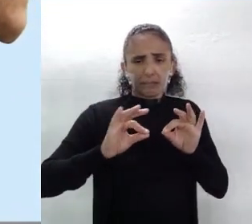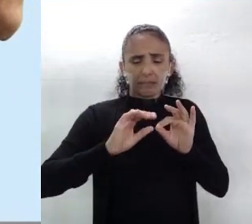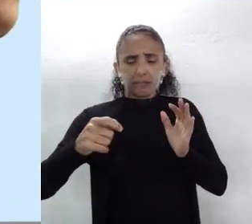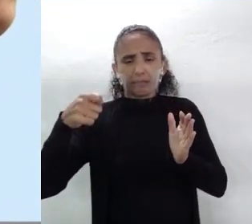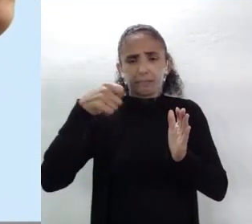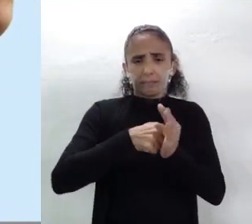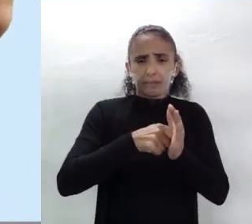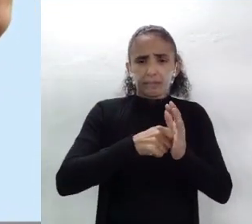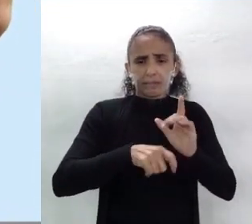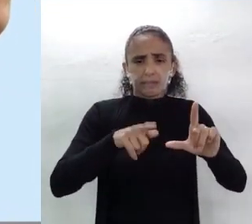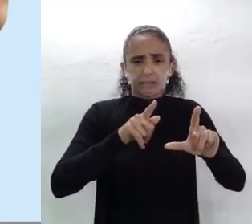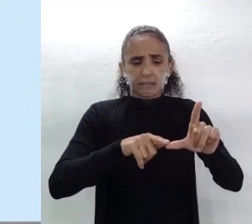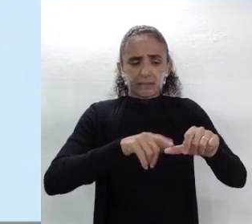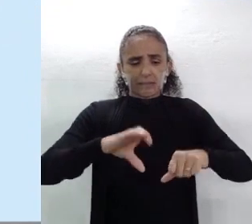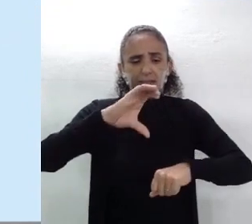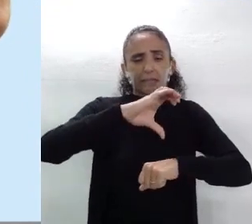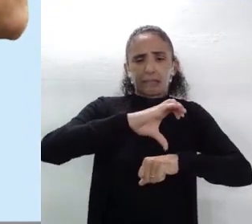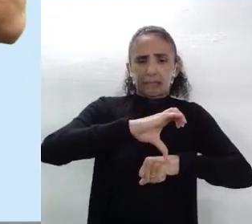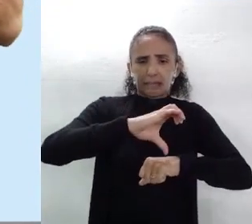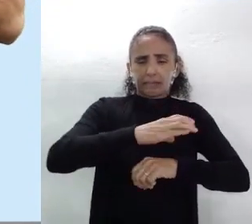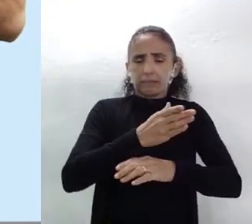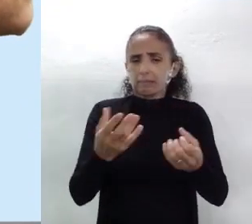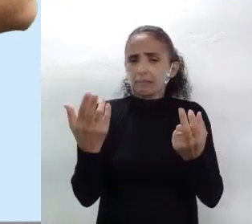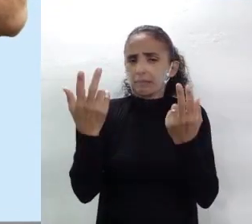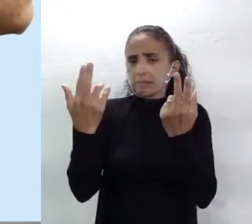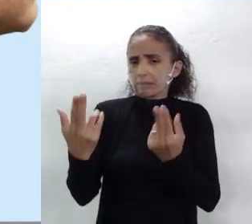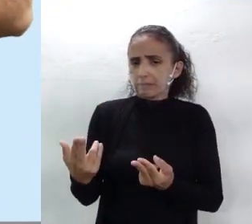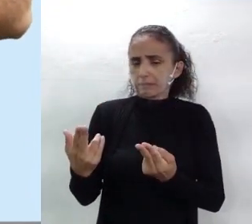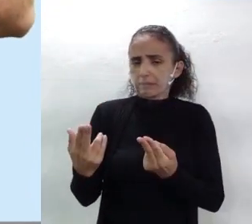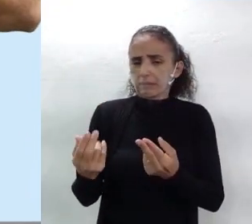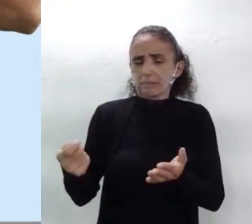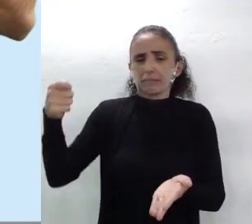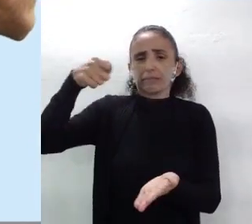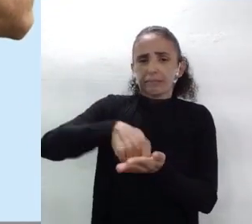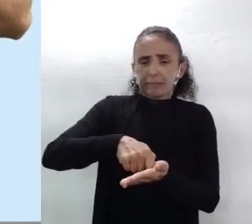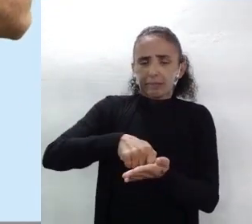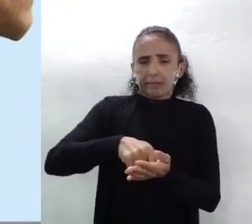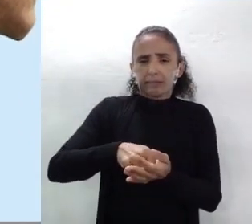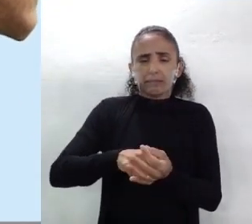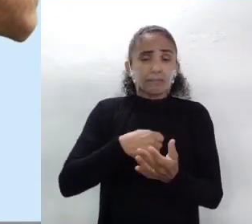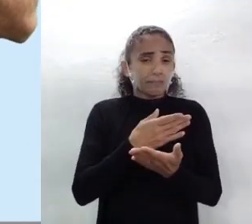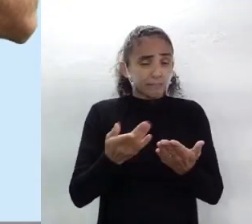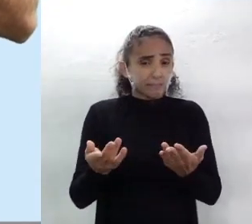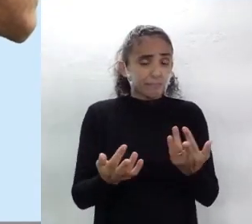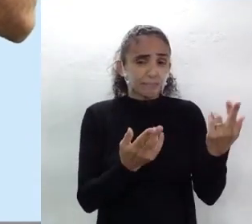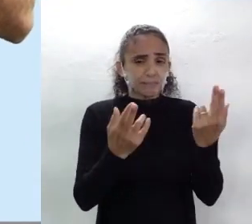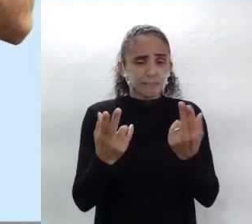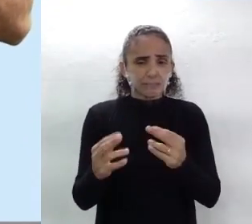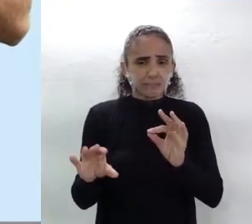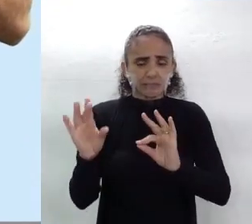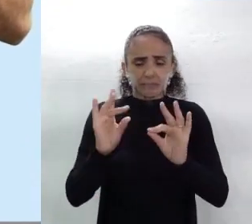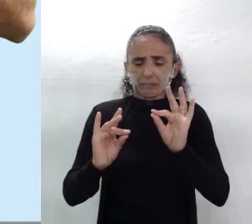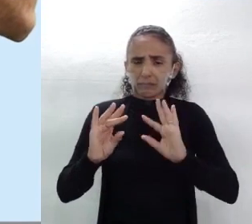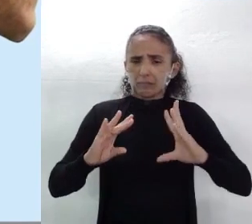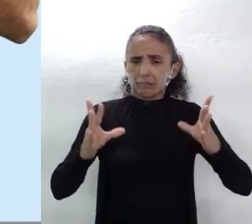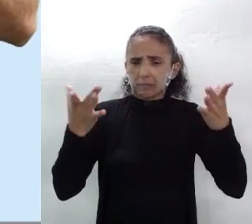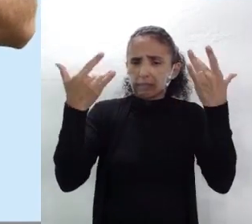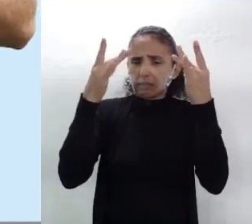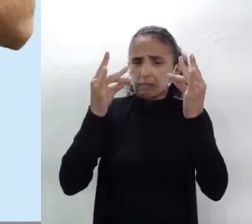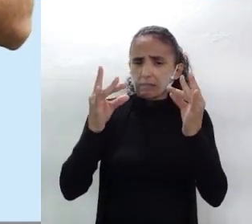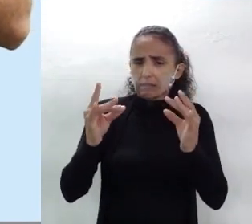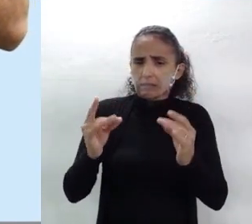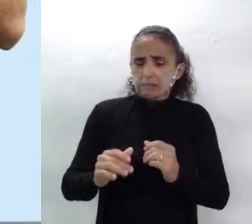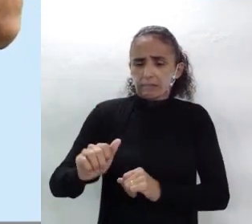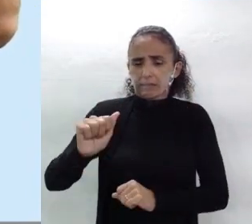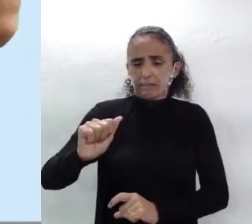incógnita, a bandeira vai ser igual ao valor pago, que é justamente a equação polinomial do tipo